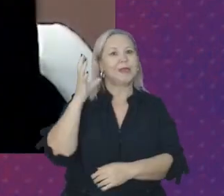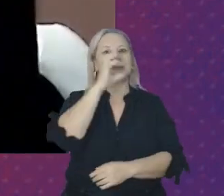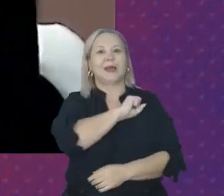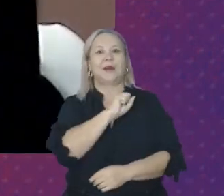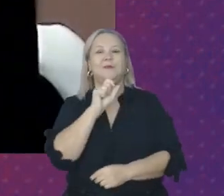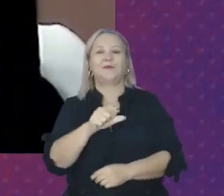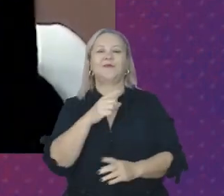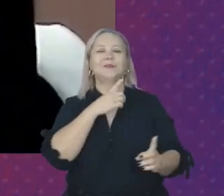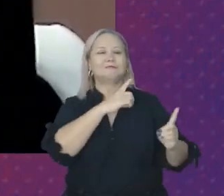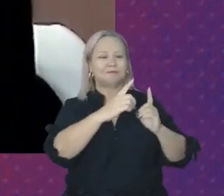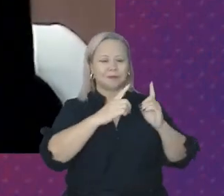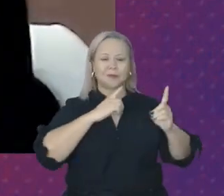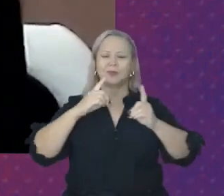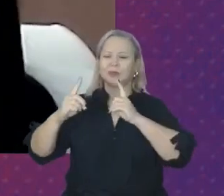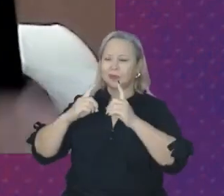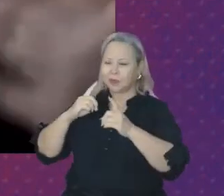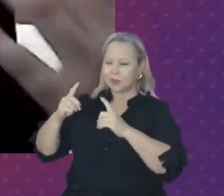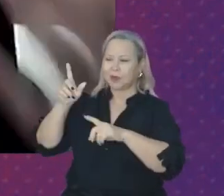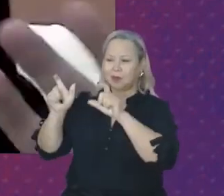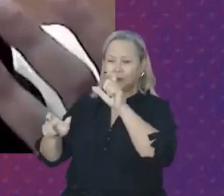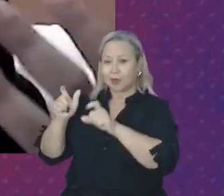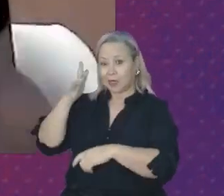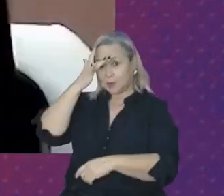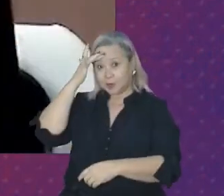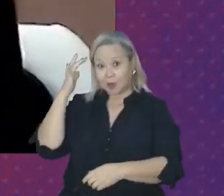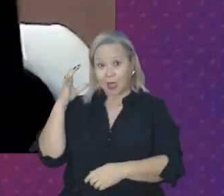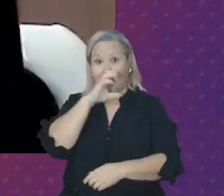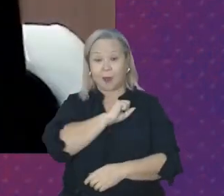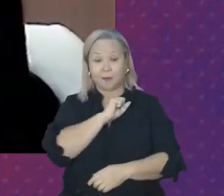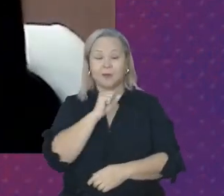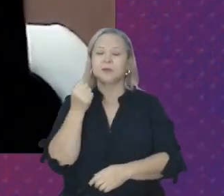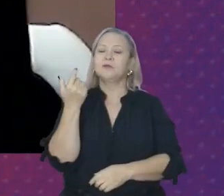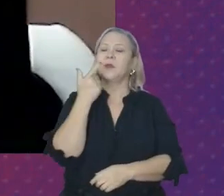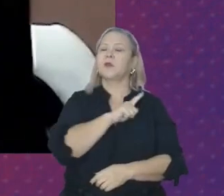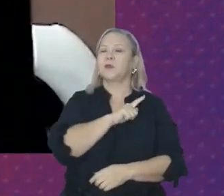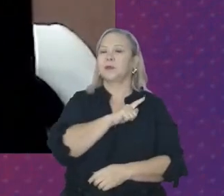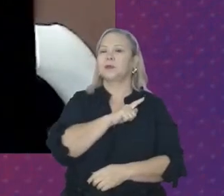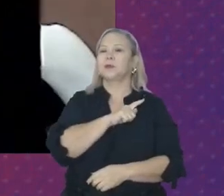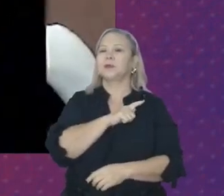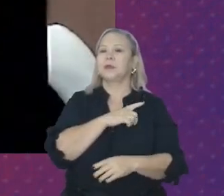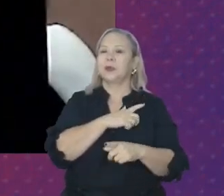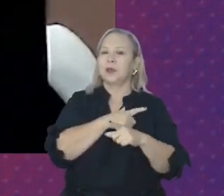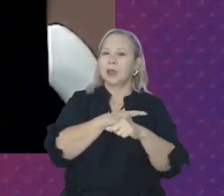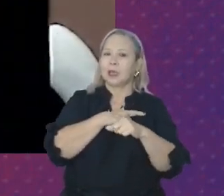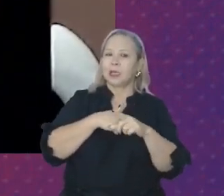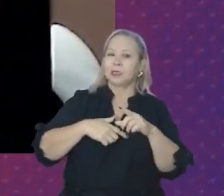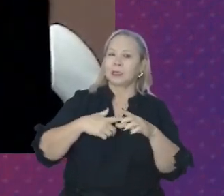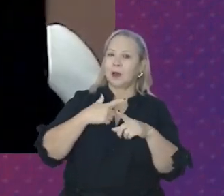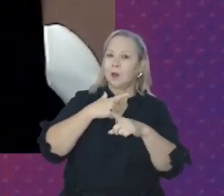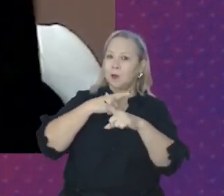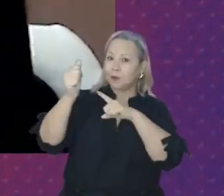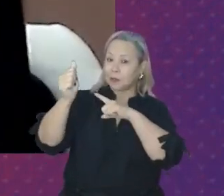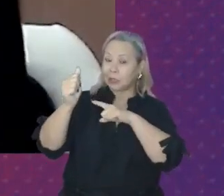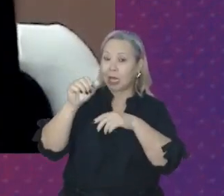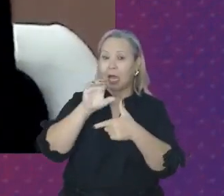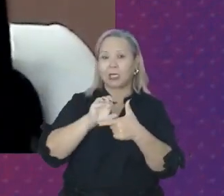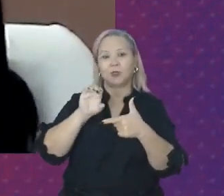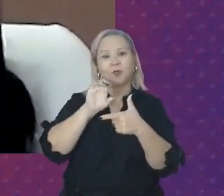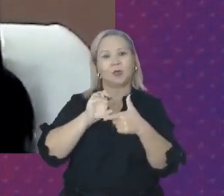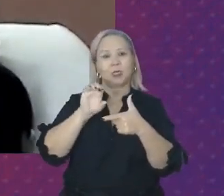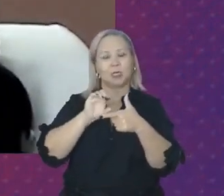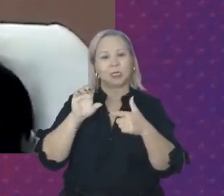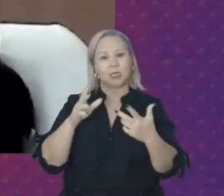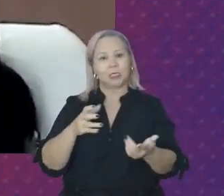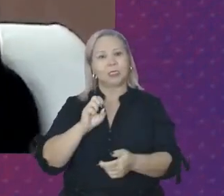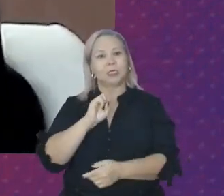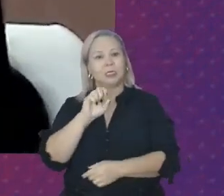você dialoga com aquelas pessoas, mais rápido você vai conseguir sair de um processo de crise, caso